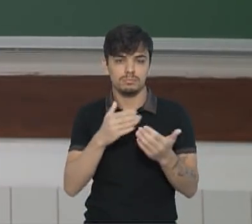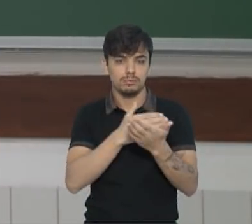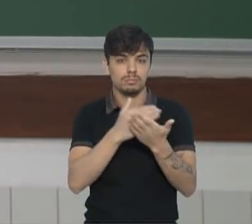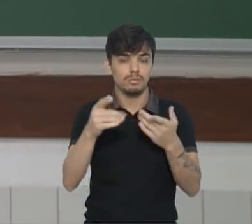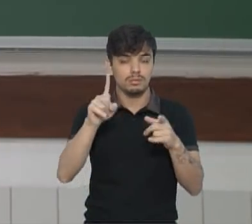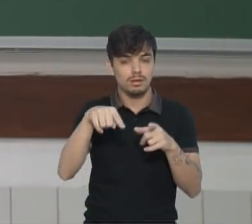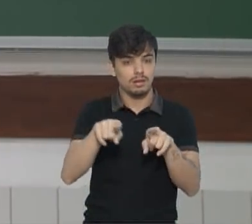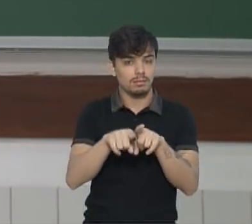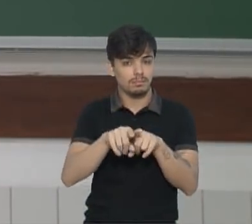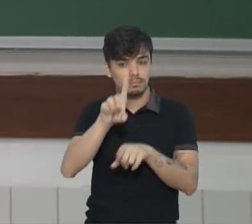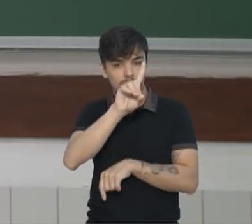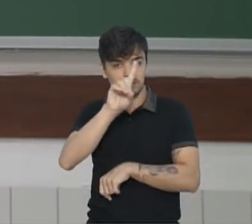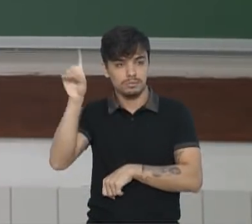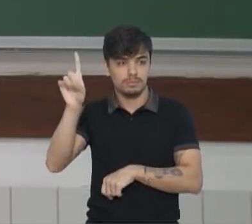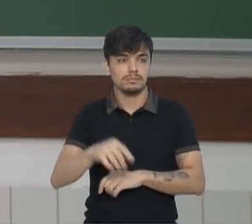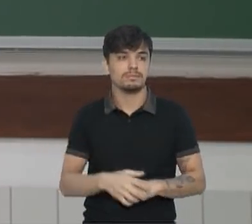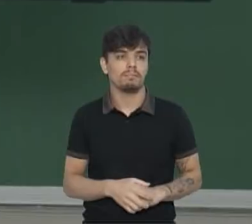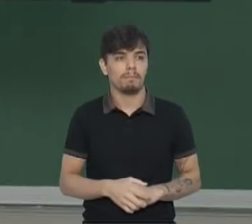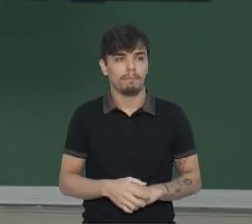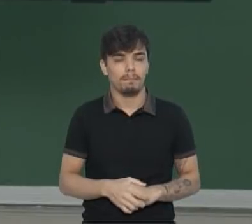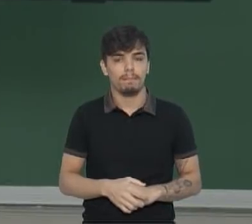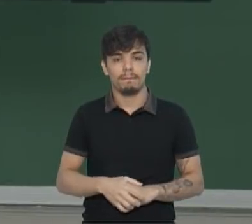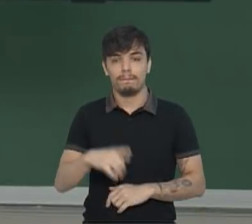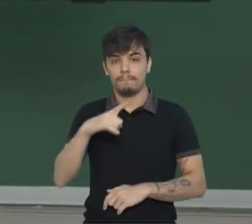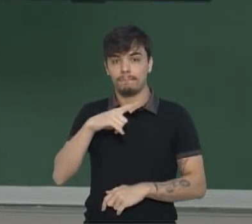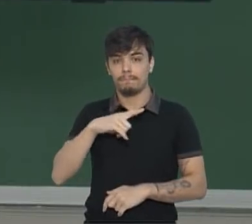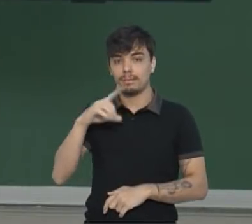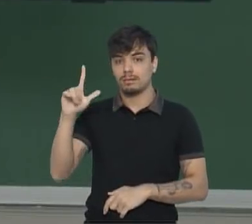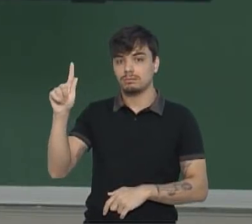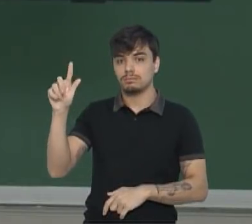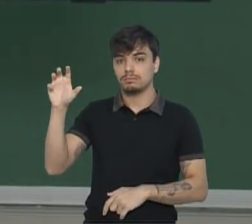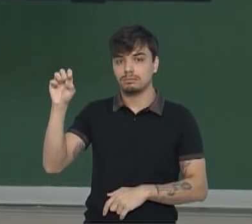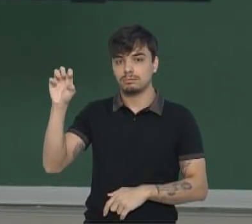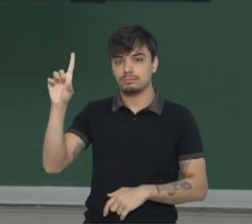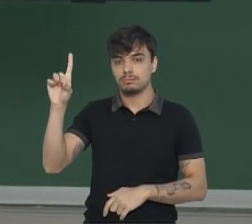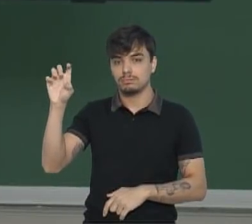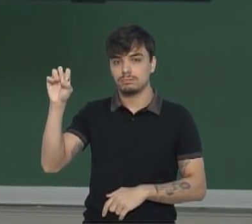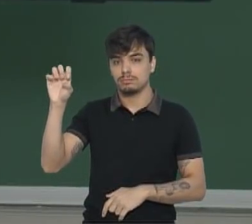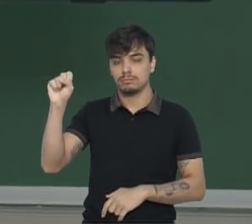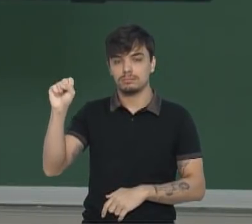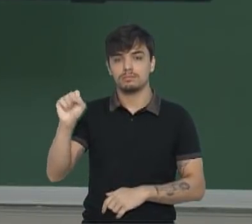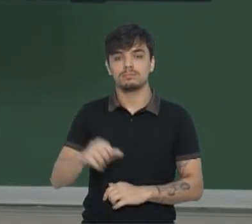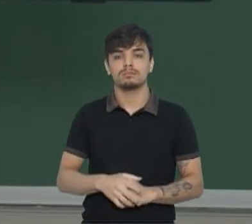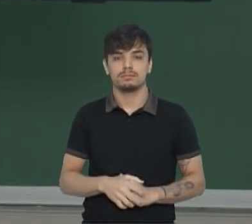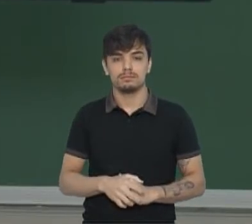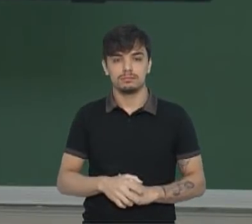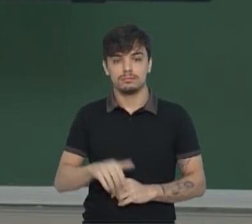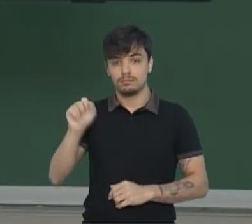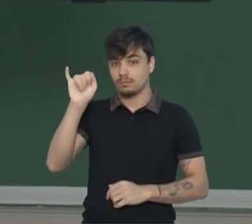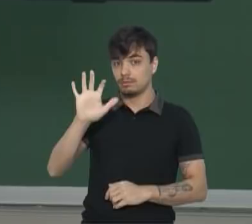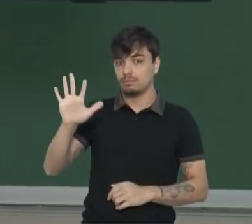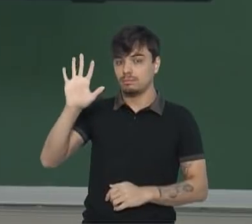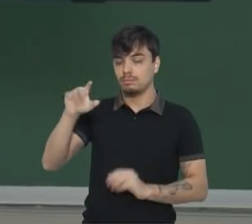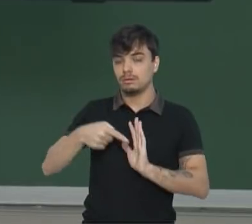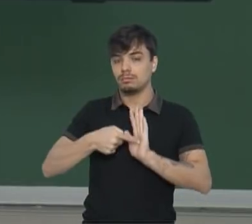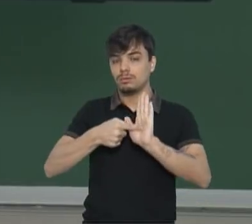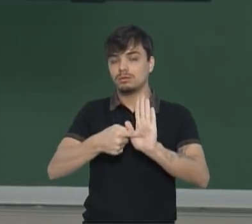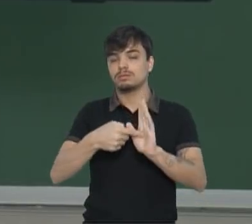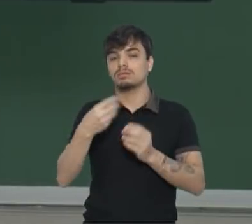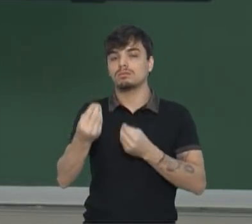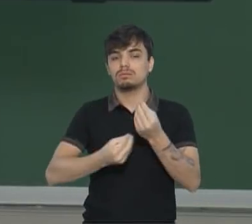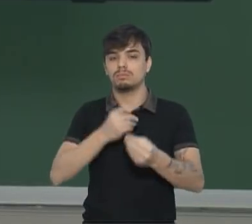pagãos mesmo, tá? Aqui a gente tem os godos. Aqui uma imagem, né? Uma gravura dos godos. Aqui é